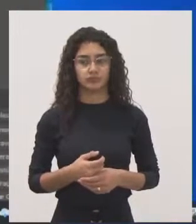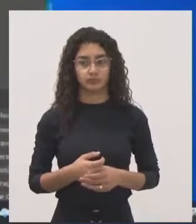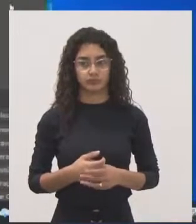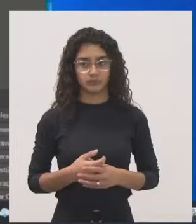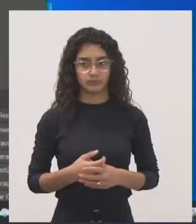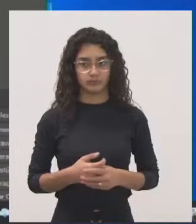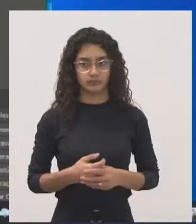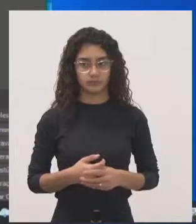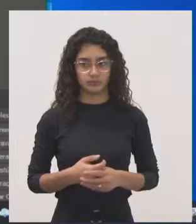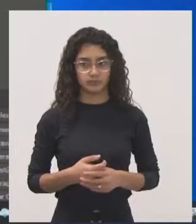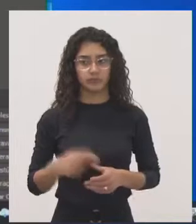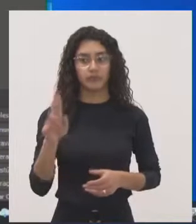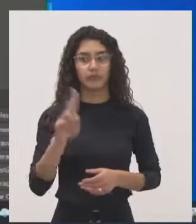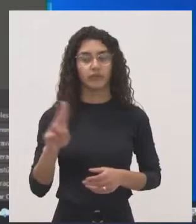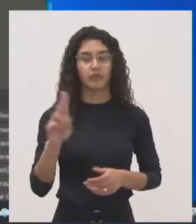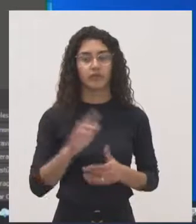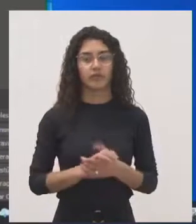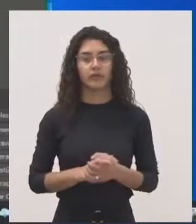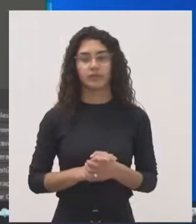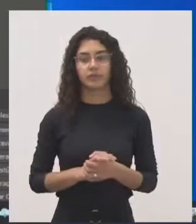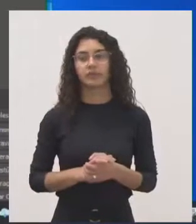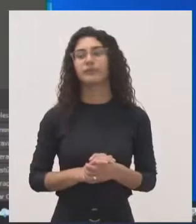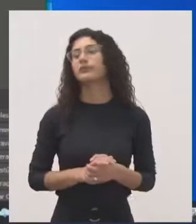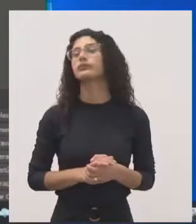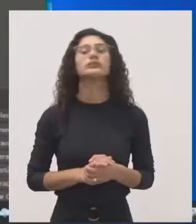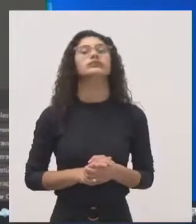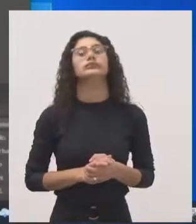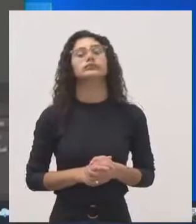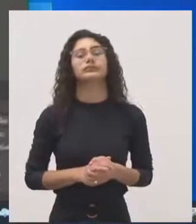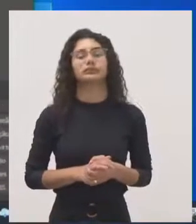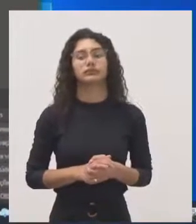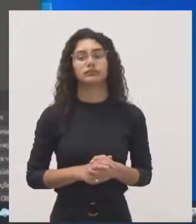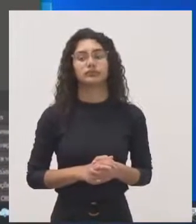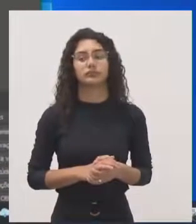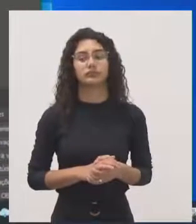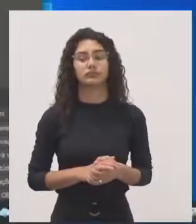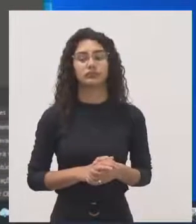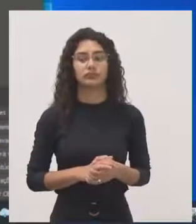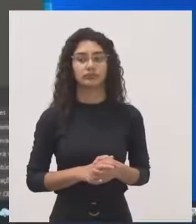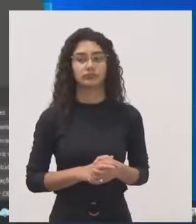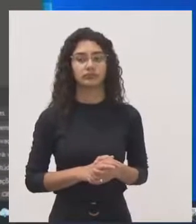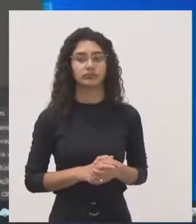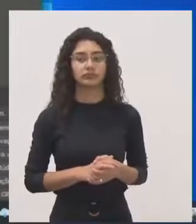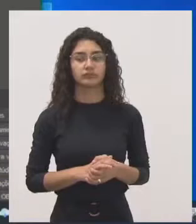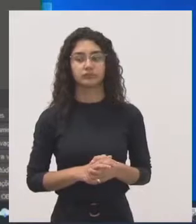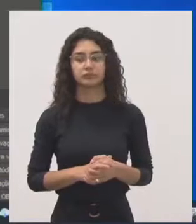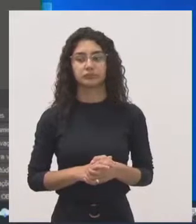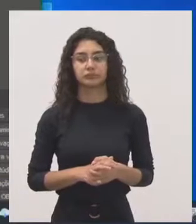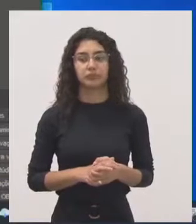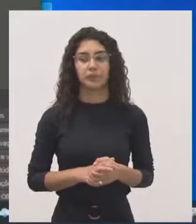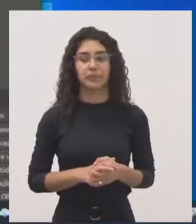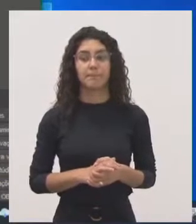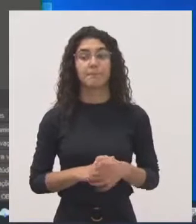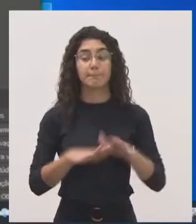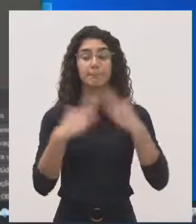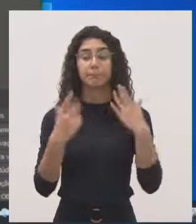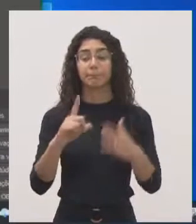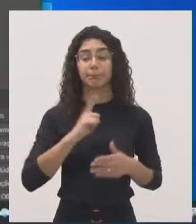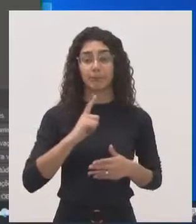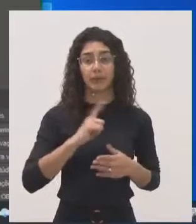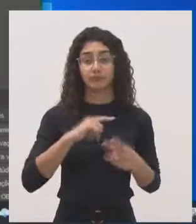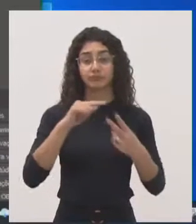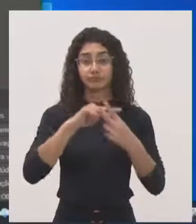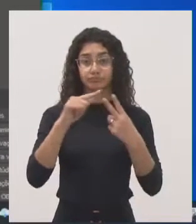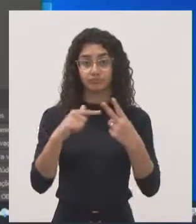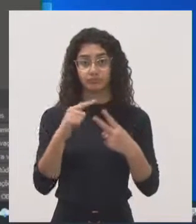está menor porque tem a pessoal aqui da Libras do lado. Acho que aqui ficou melhor. Vamos lá, já está assim. Então, a gente tem